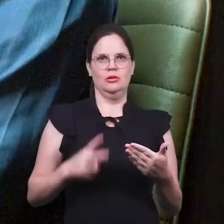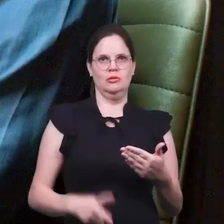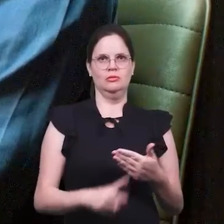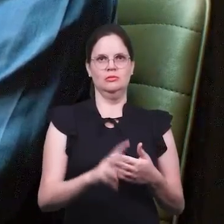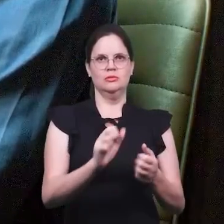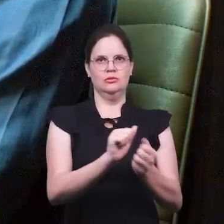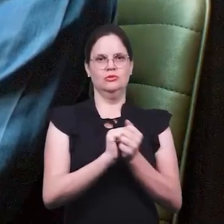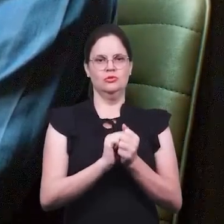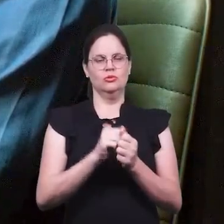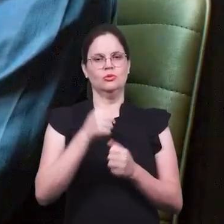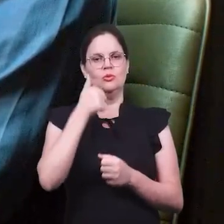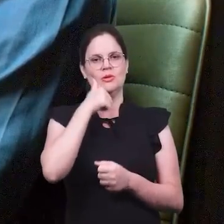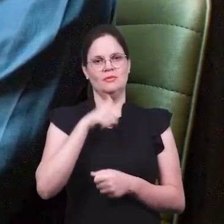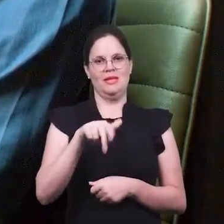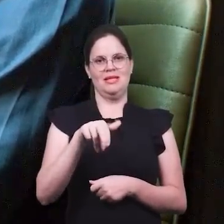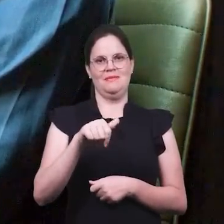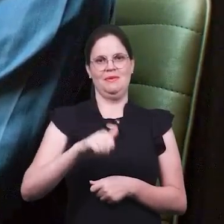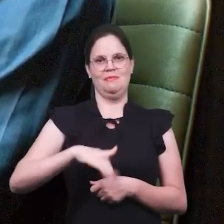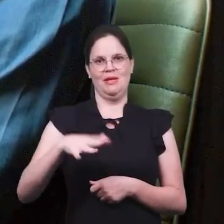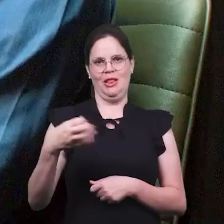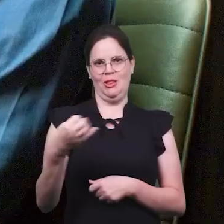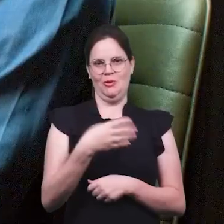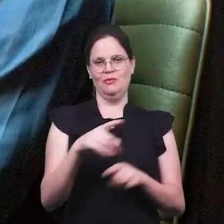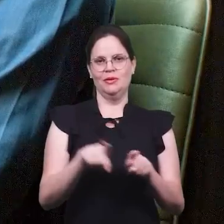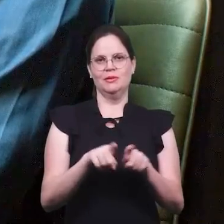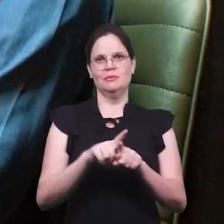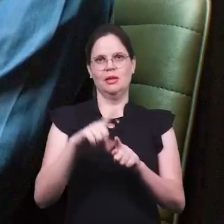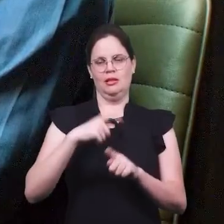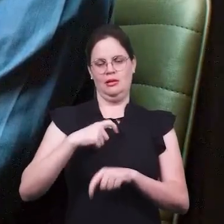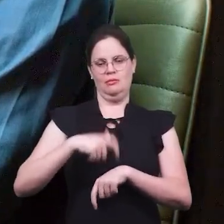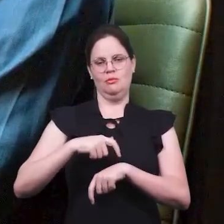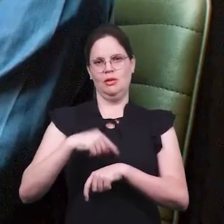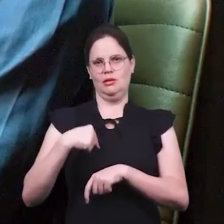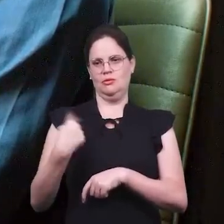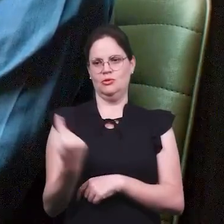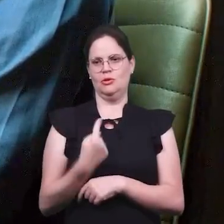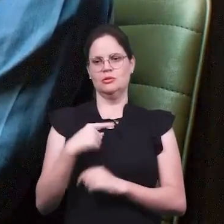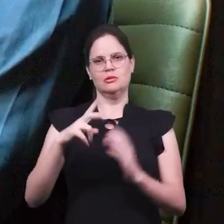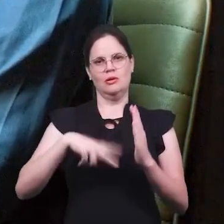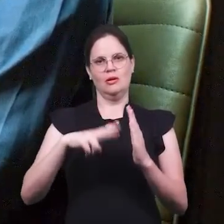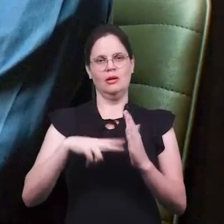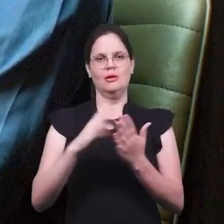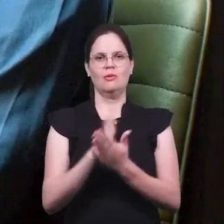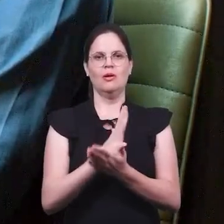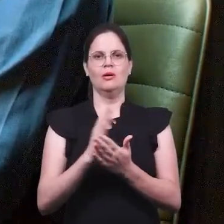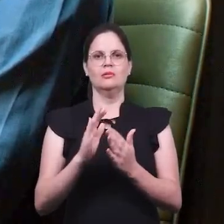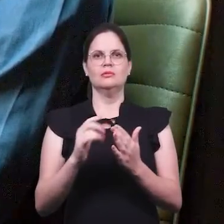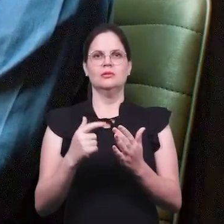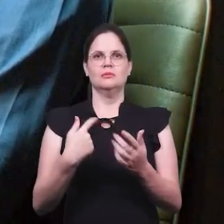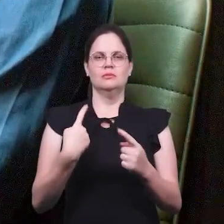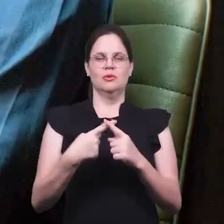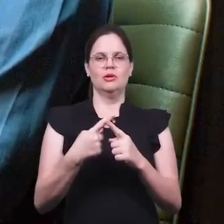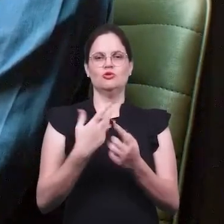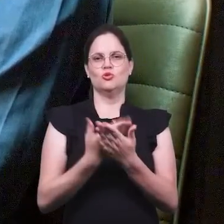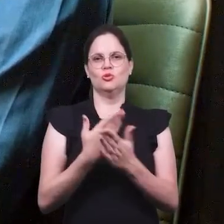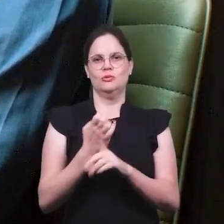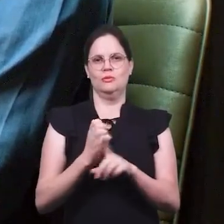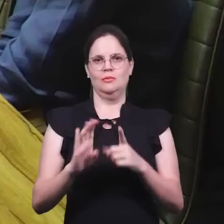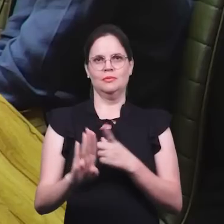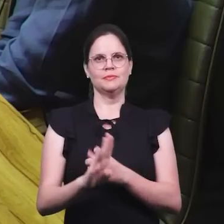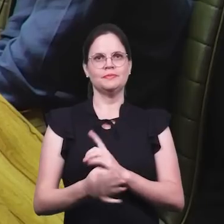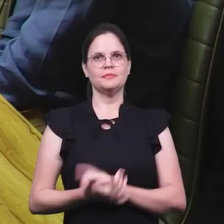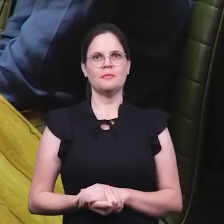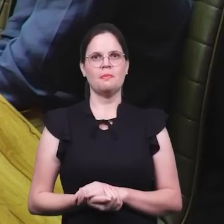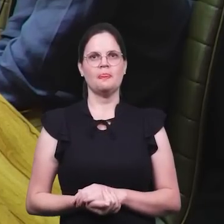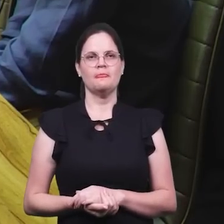com as minhas irmãs mais novas, e eu também tenho um momento que eu leio sozinha alguns livros da Bíblia, para estudo bíblico mesmo. E